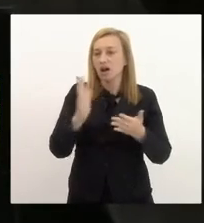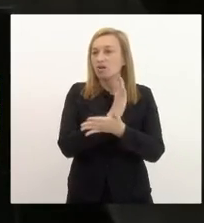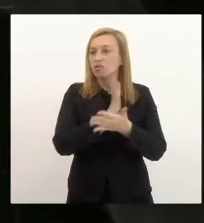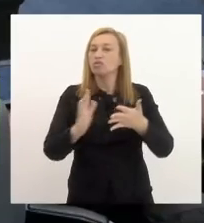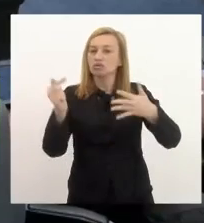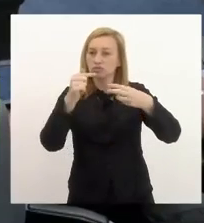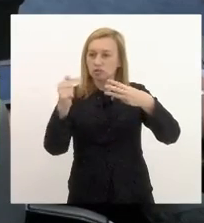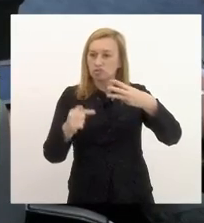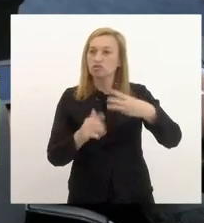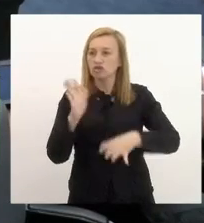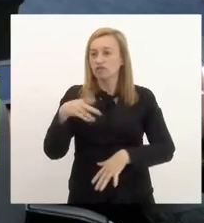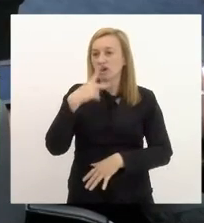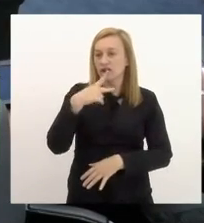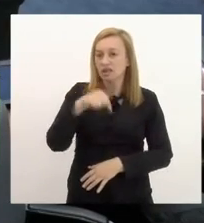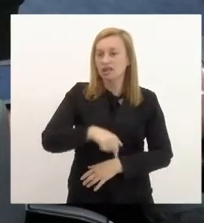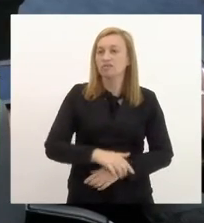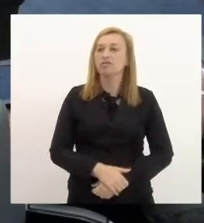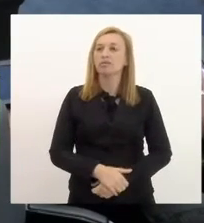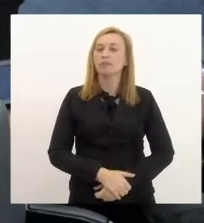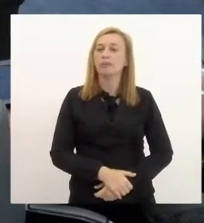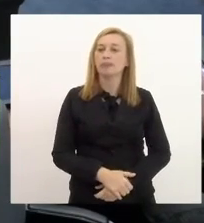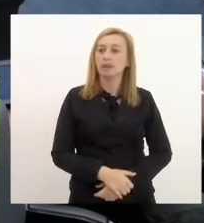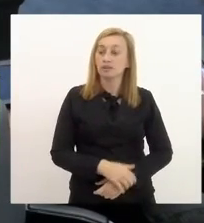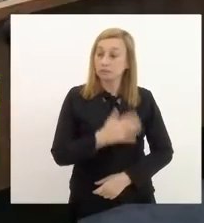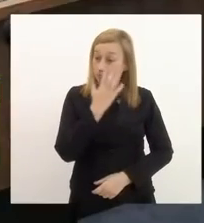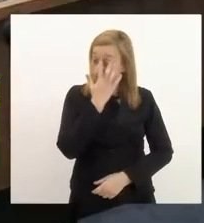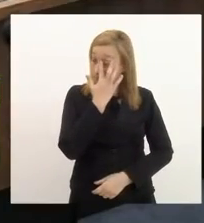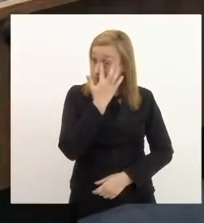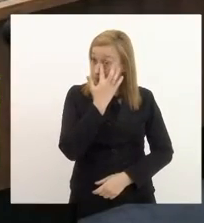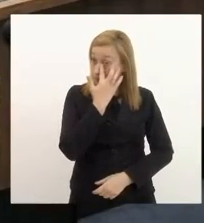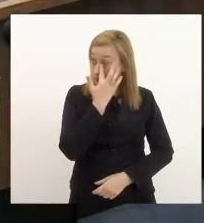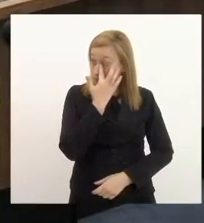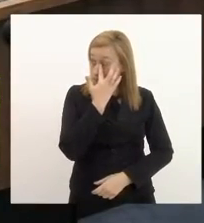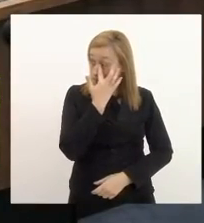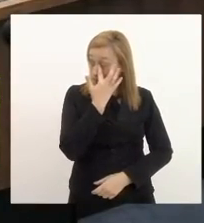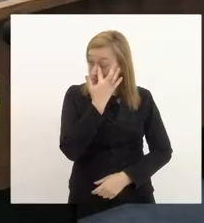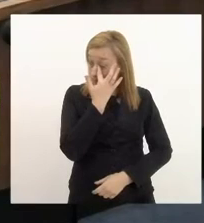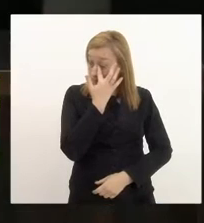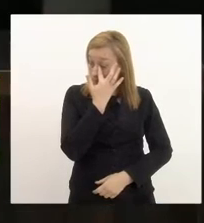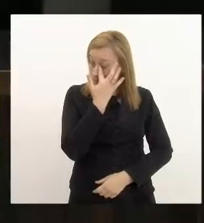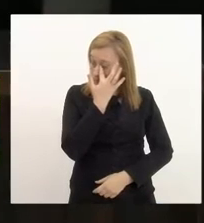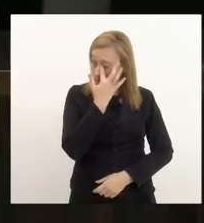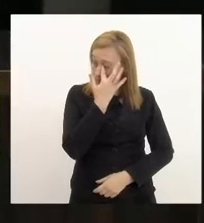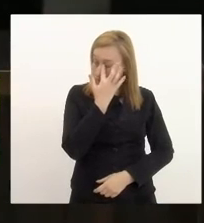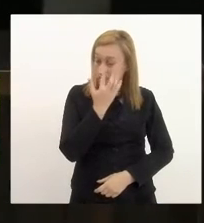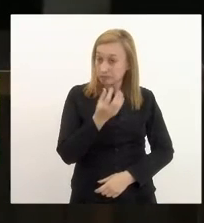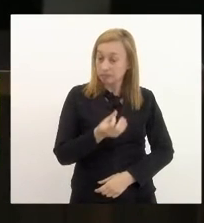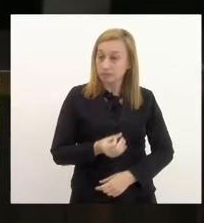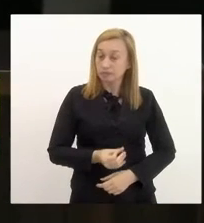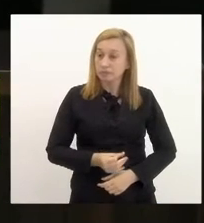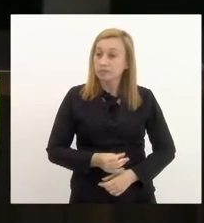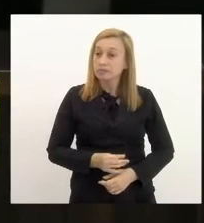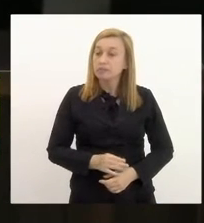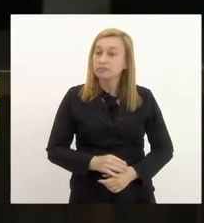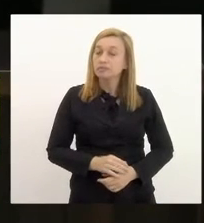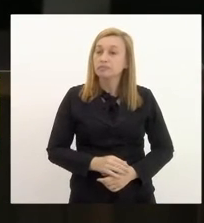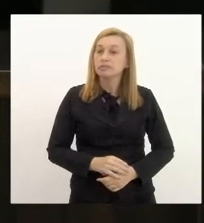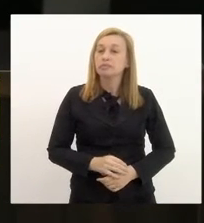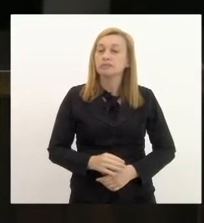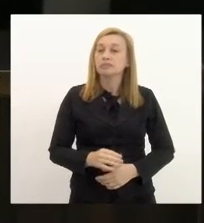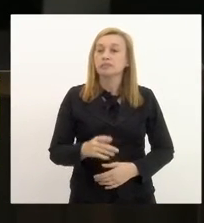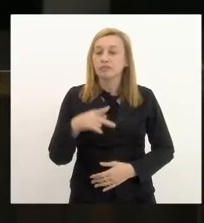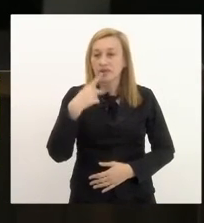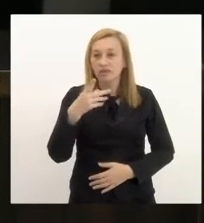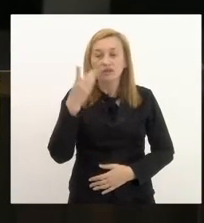aspectos a bola usou a palavra deputada Renata